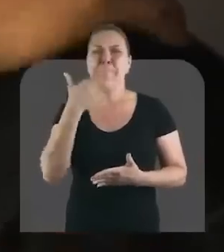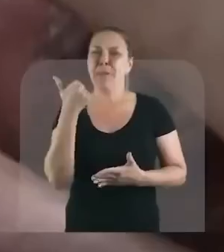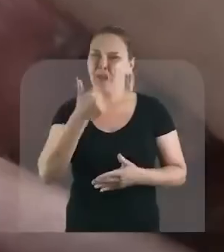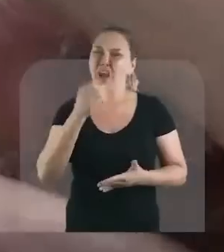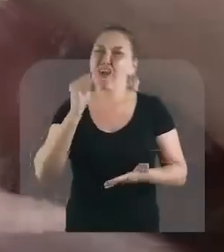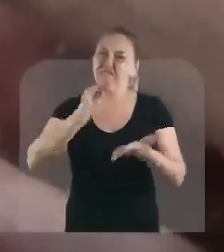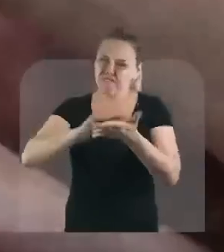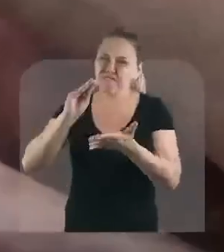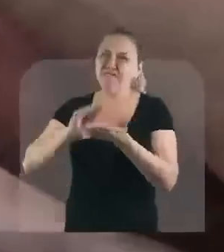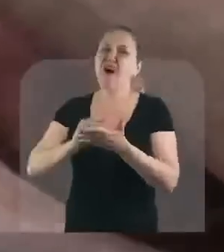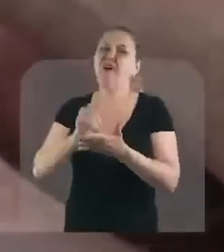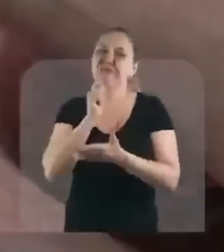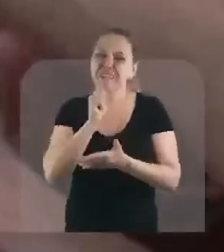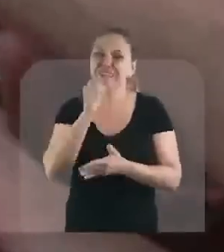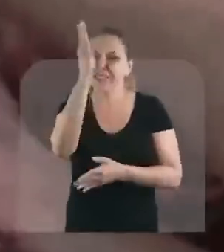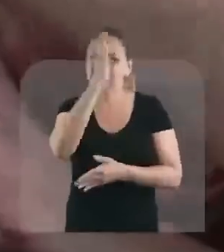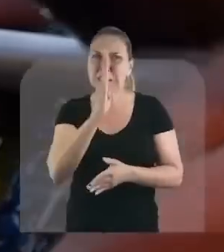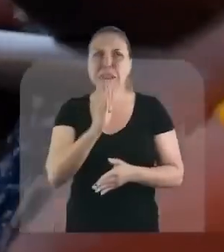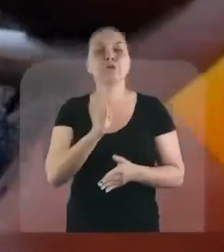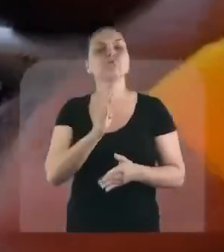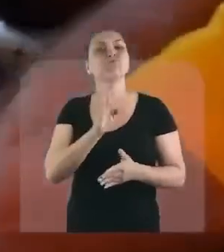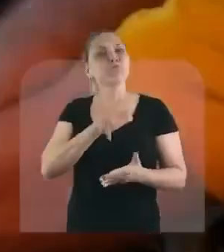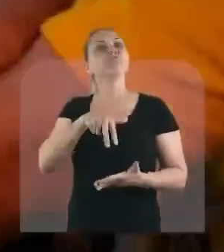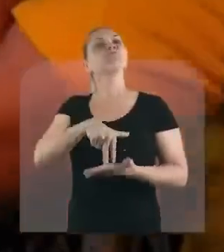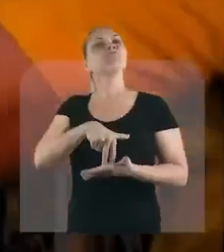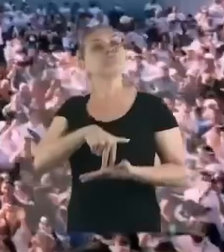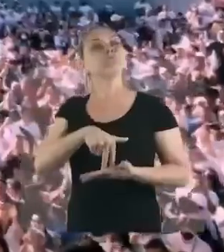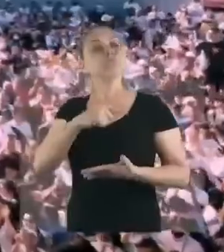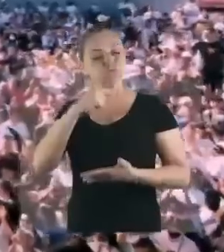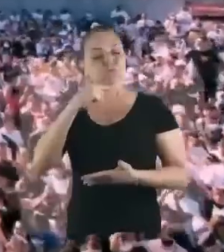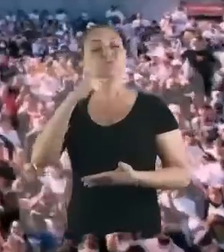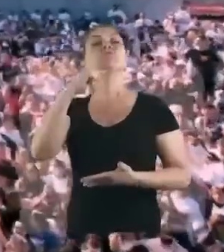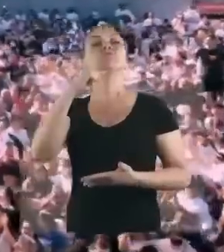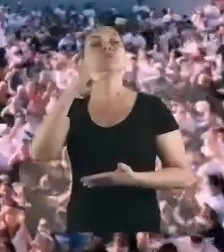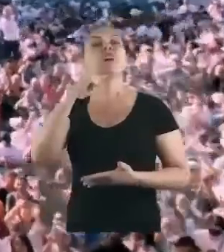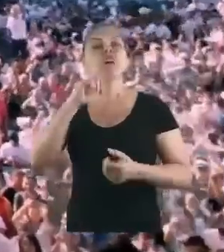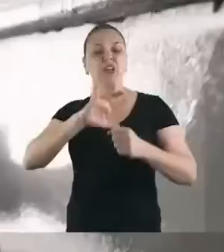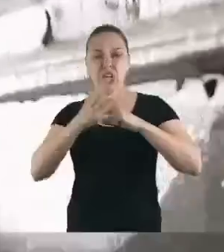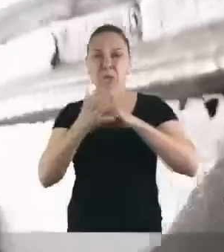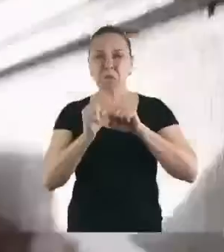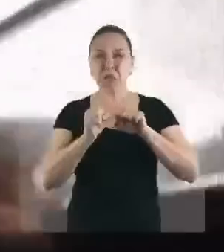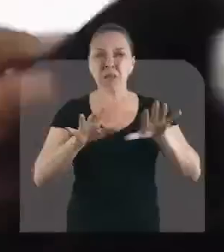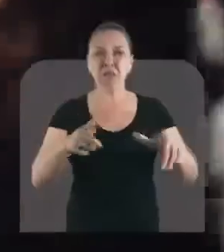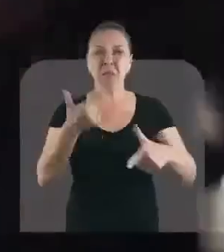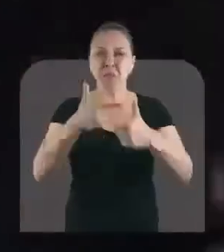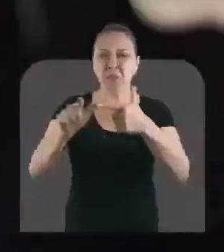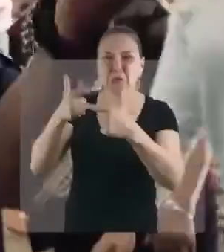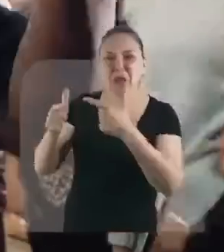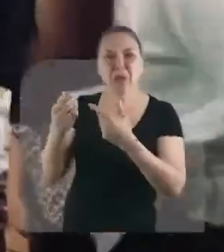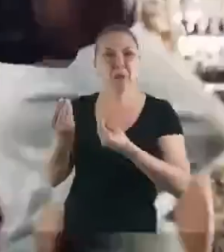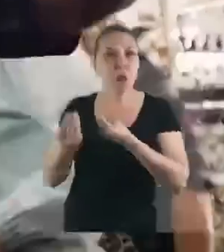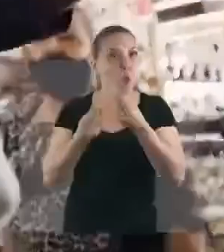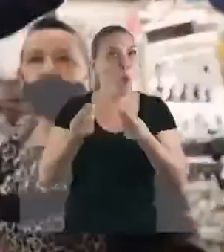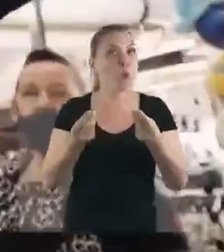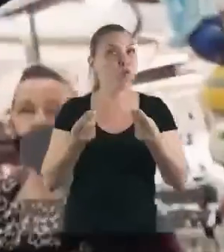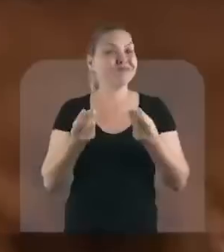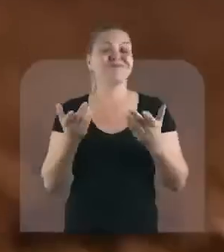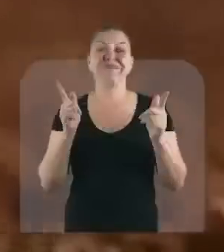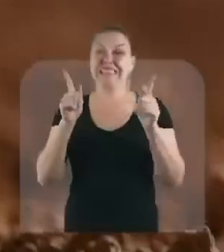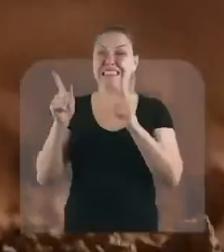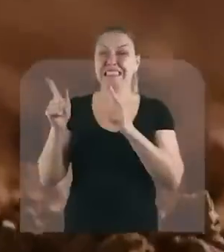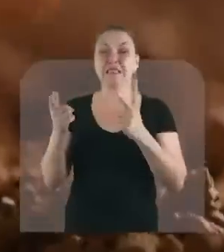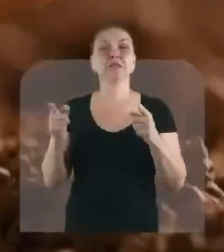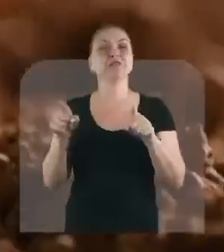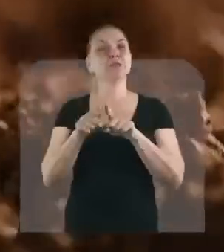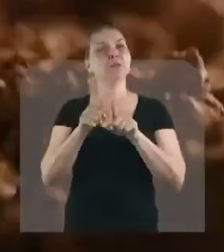coisa para melhorar no Brasil. Enfrentou, de cabeça erguida, a crise mundial da pandemia e uma guerra. E